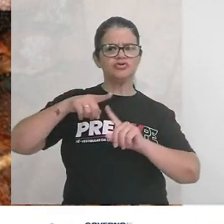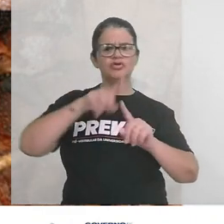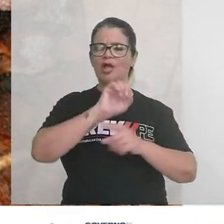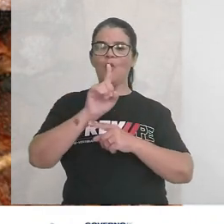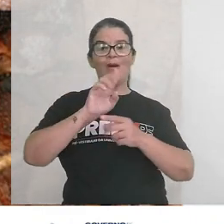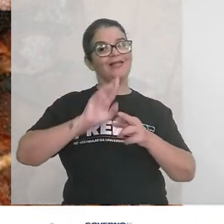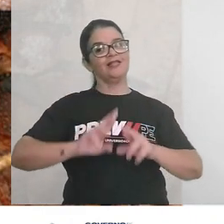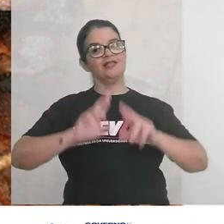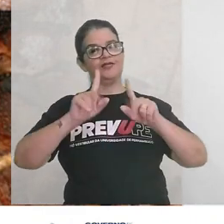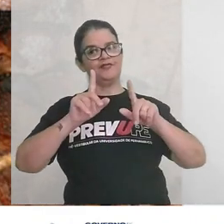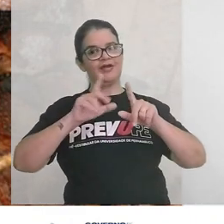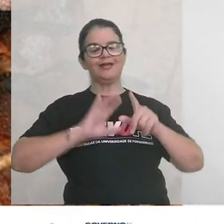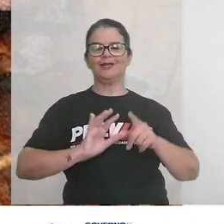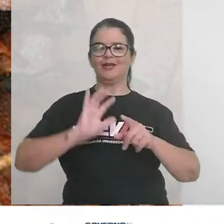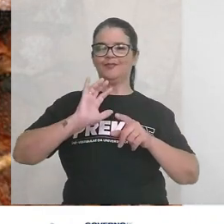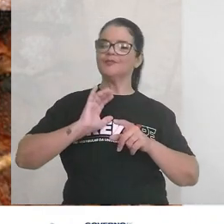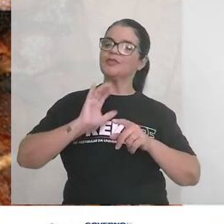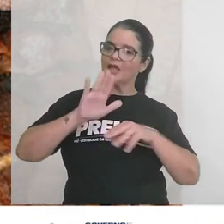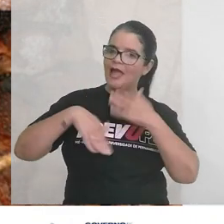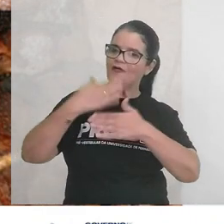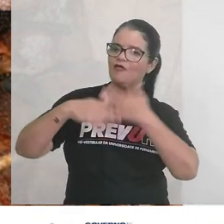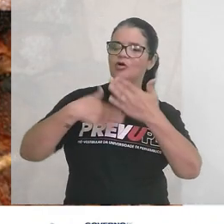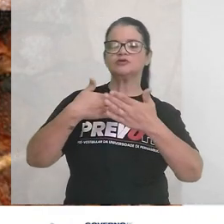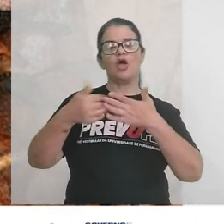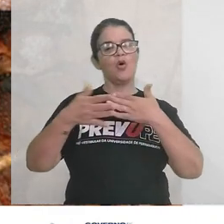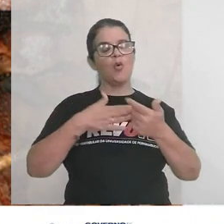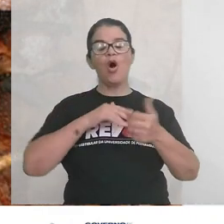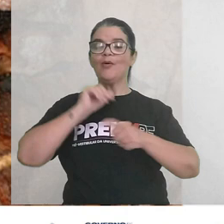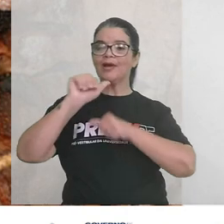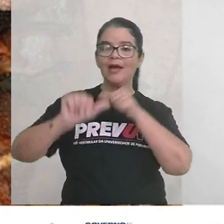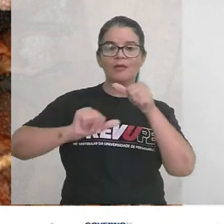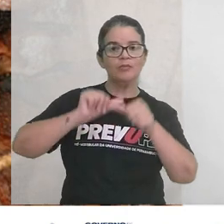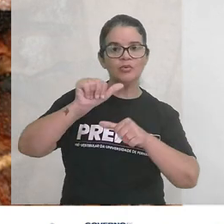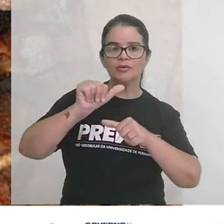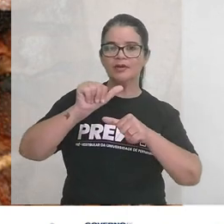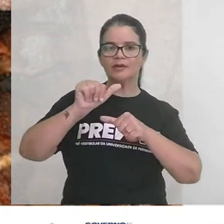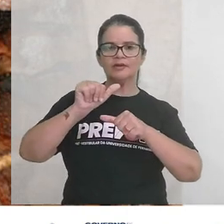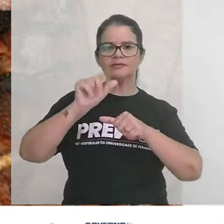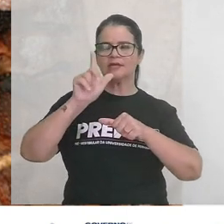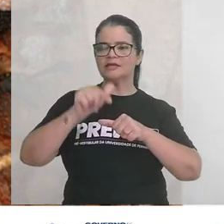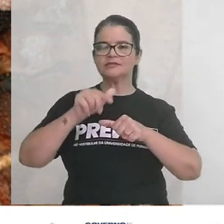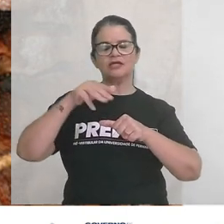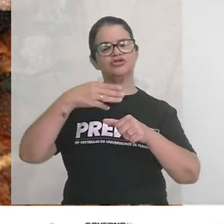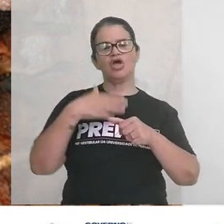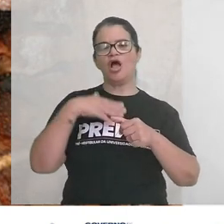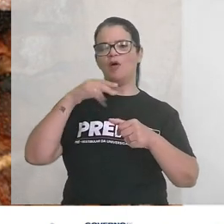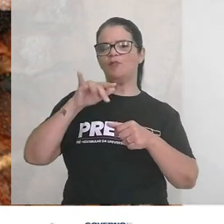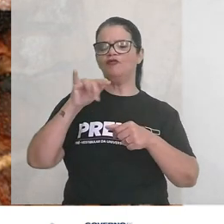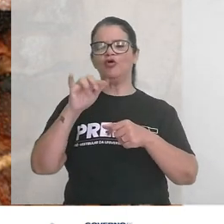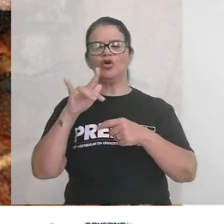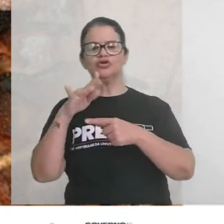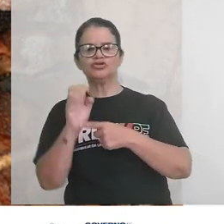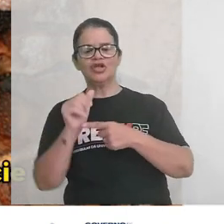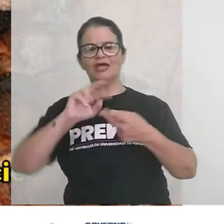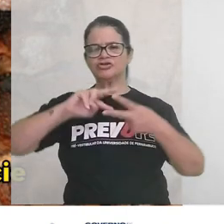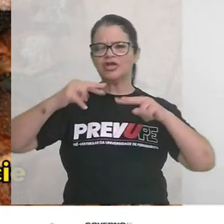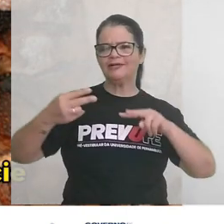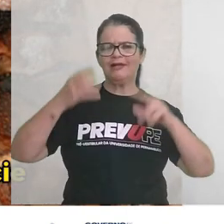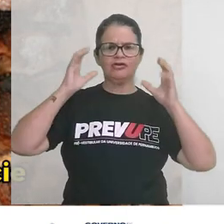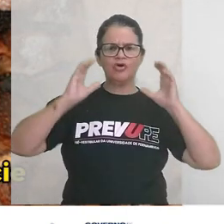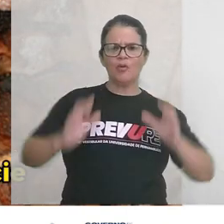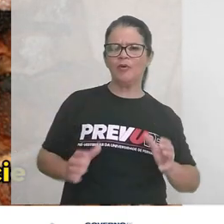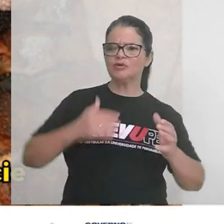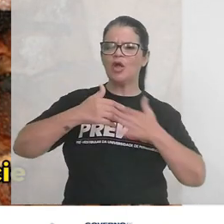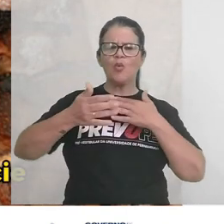maneira diferente então evolução pessoal é Qualquer mudança no na morfologia na genética no comportamento então é